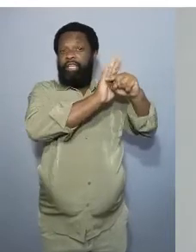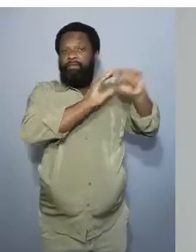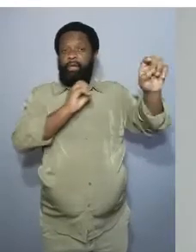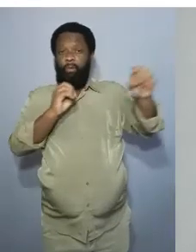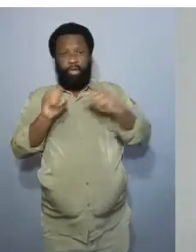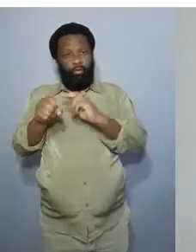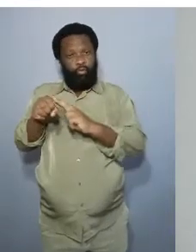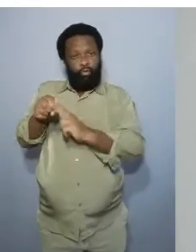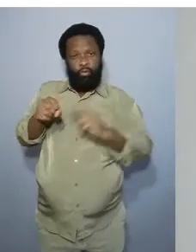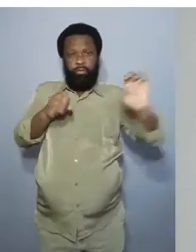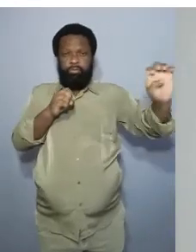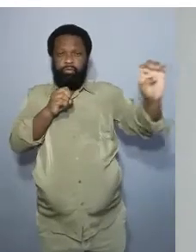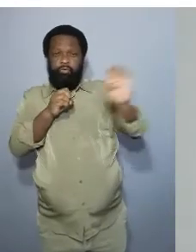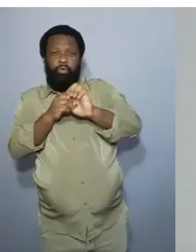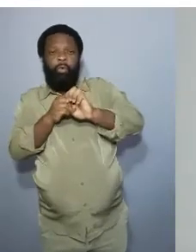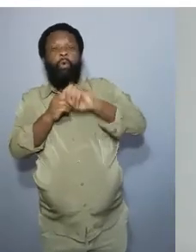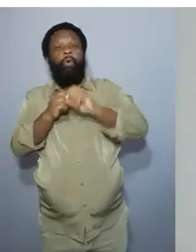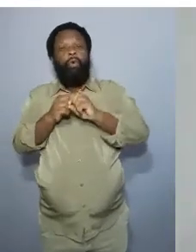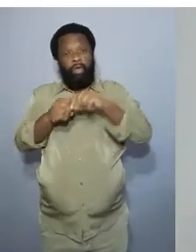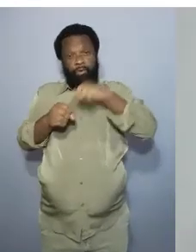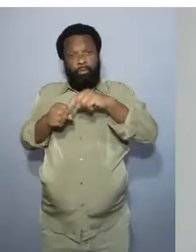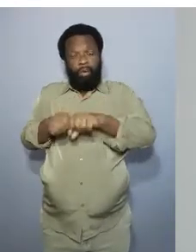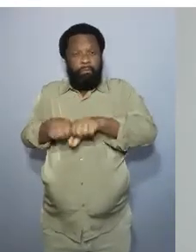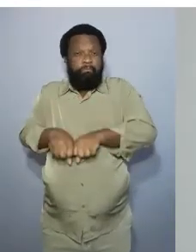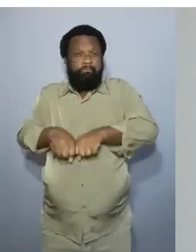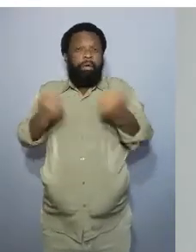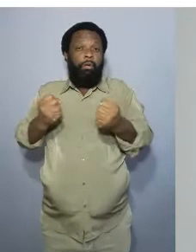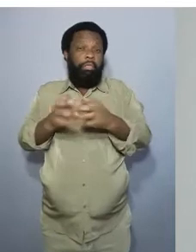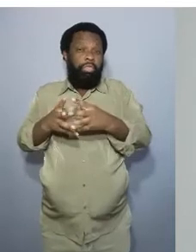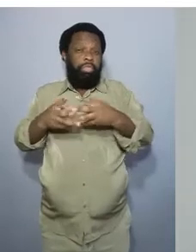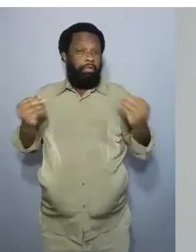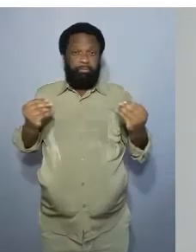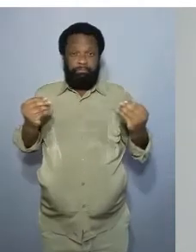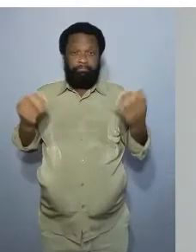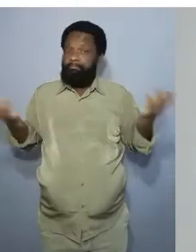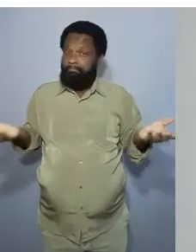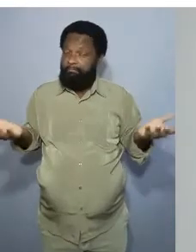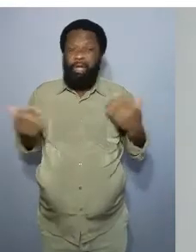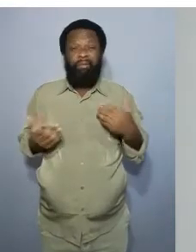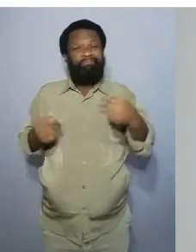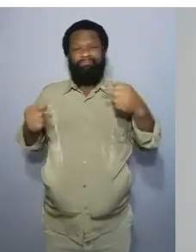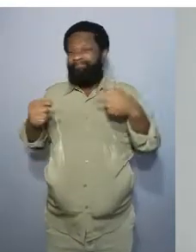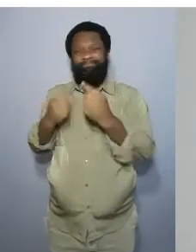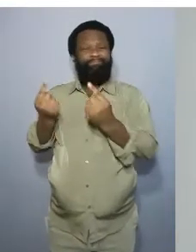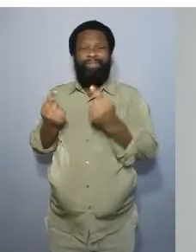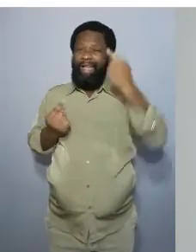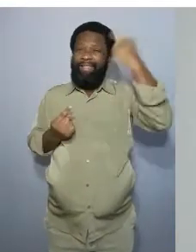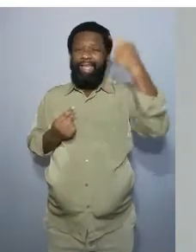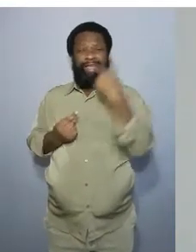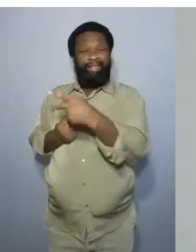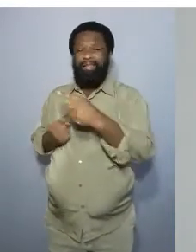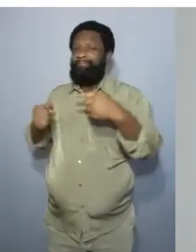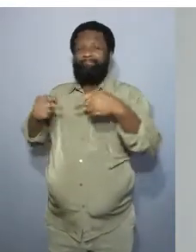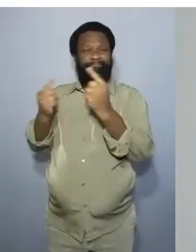momento que ele seria atraído pelo núcleo positivo. E nesse momento, o átomo seria destruído, entraria em colapso. Então não fazia sentido